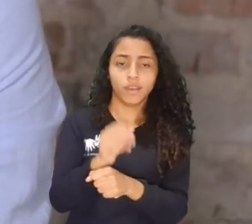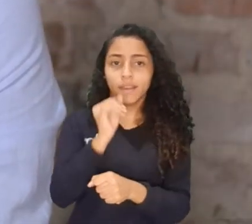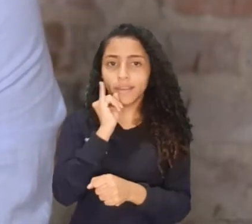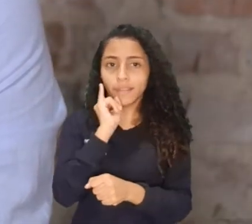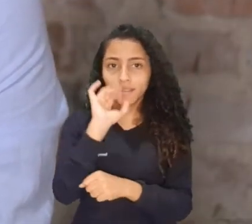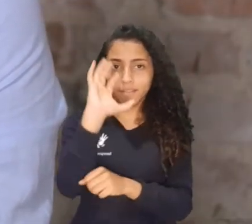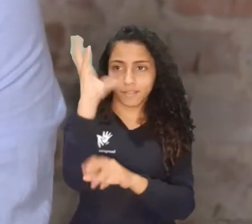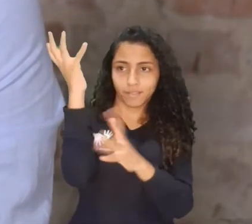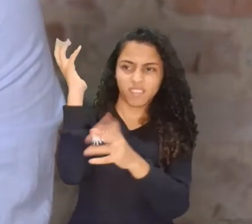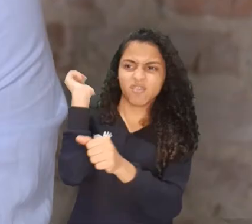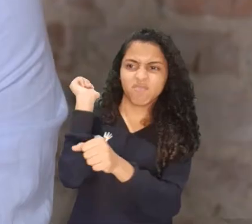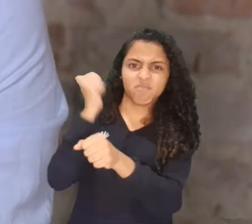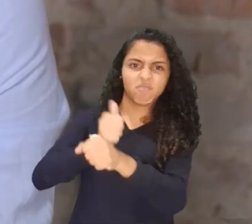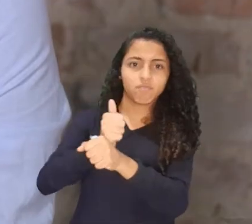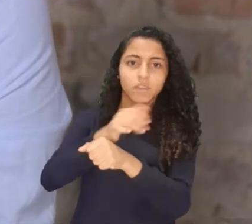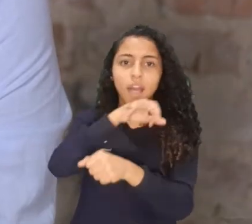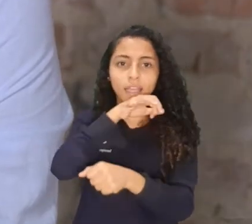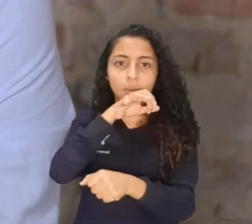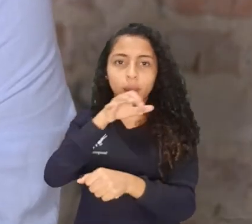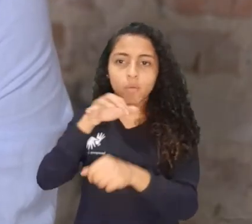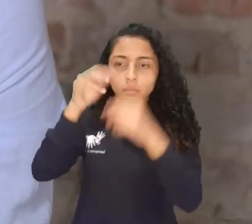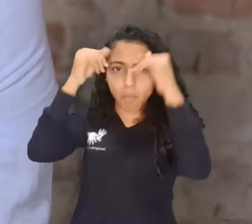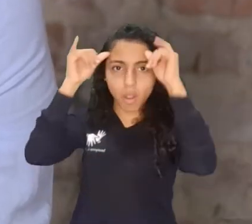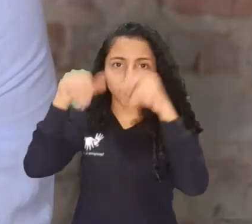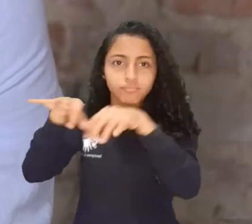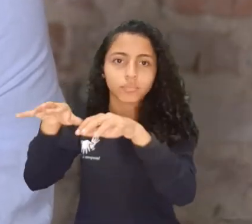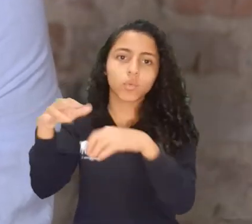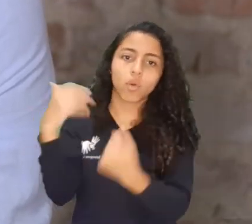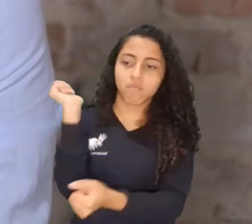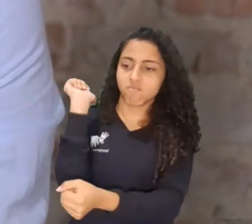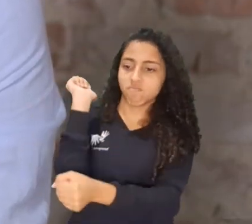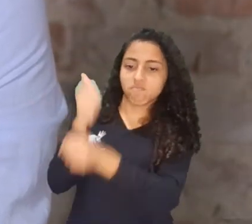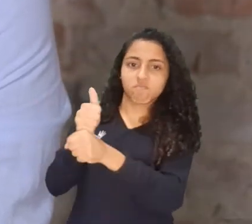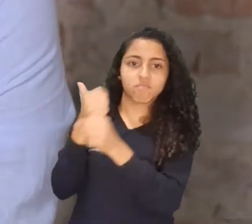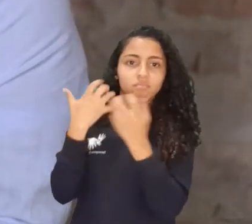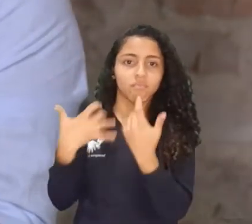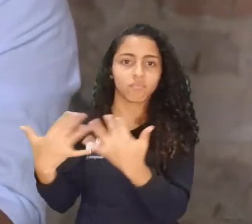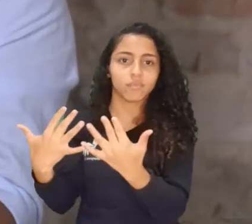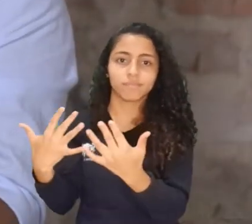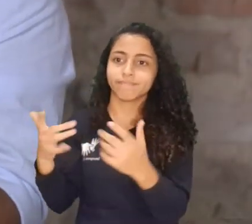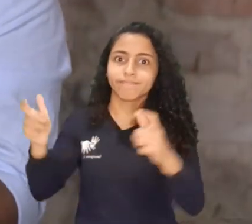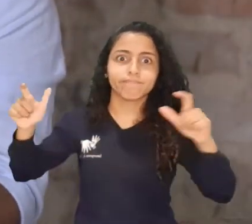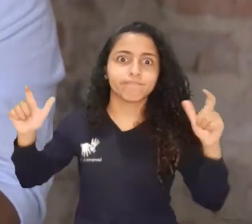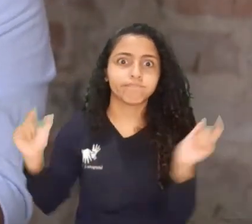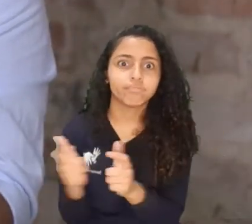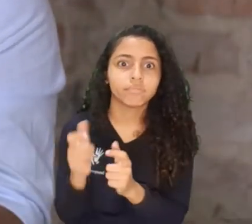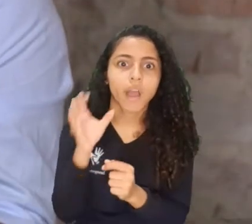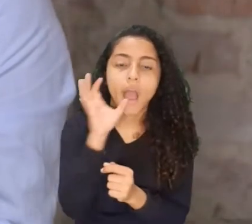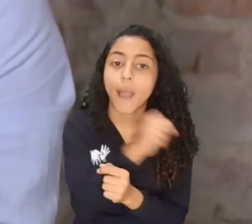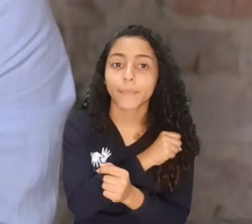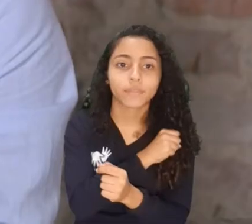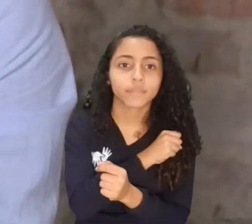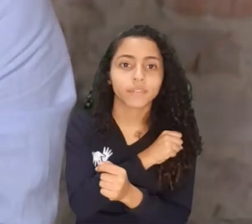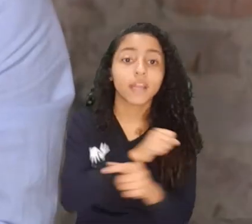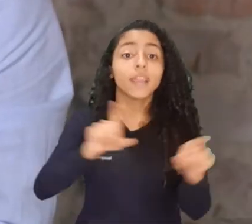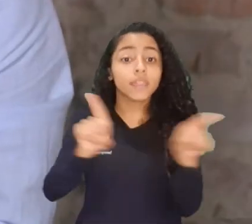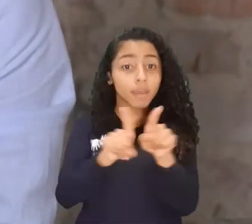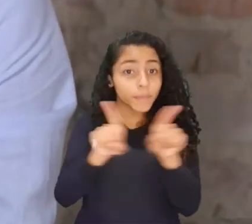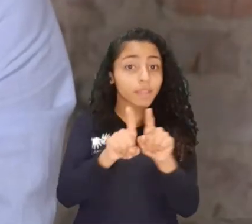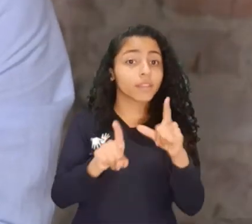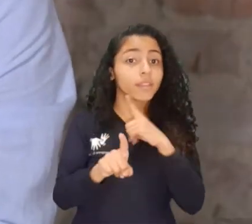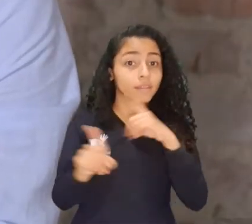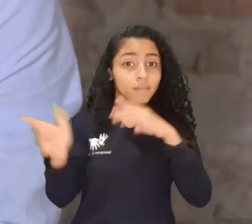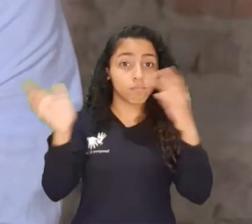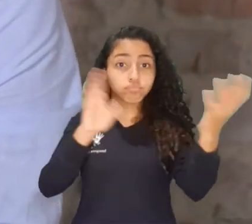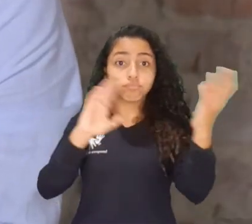agricultura ou pecuária, essa área diminui numa velocidade cada vez mais rápida. Isso sem contar que existem mudanças no padrão do próprio clima,